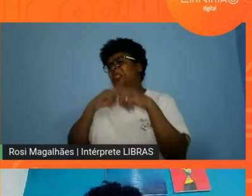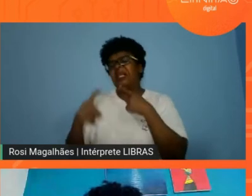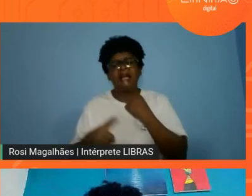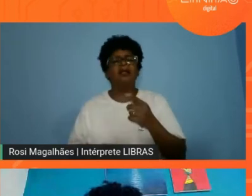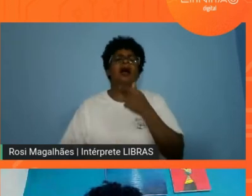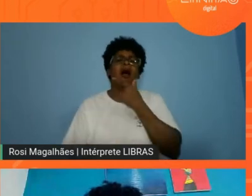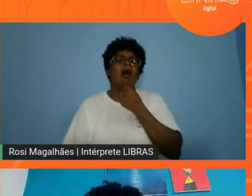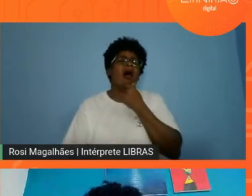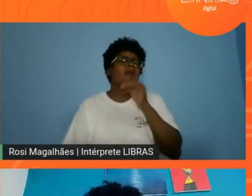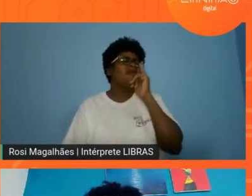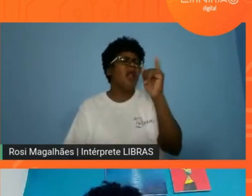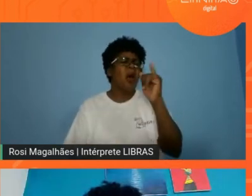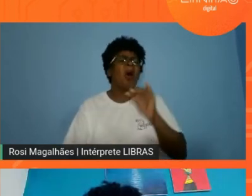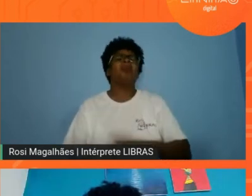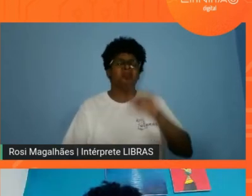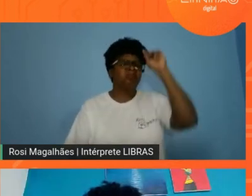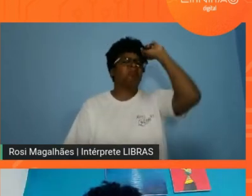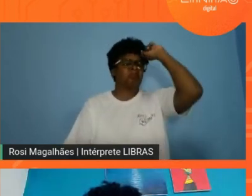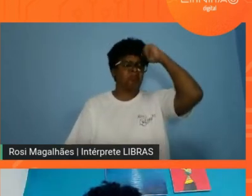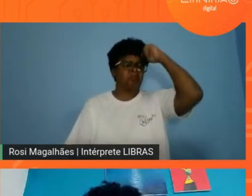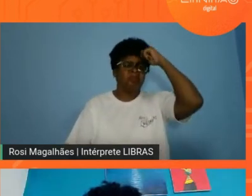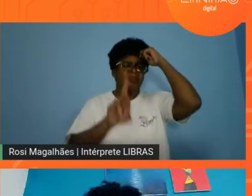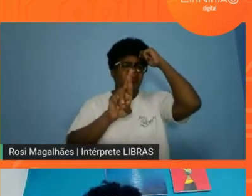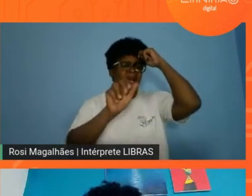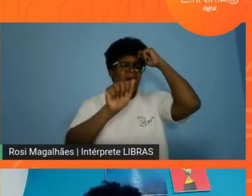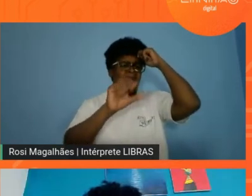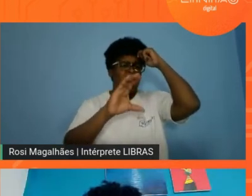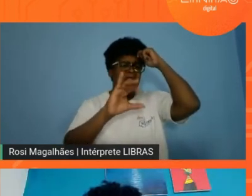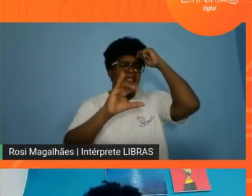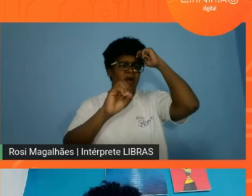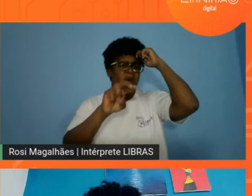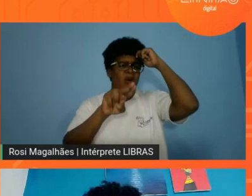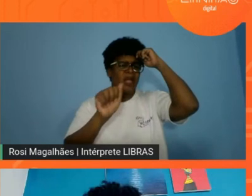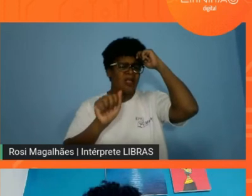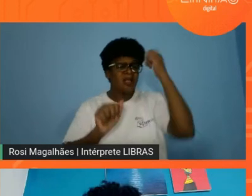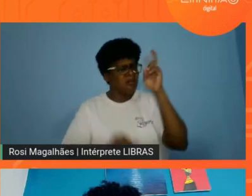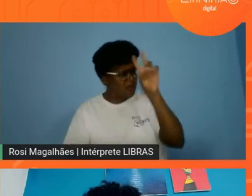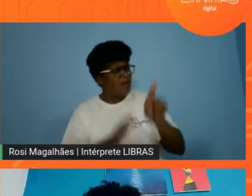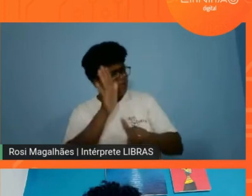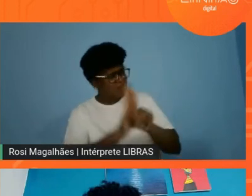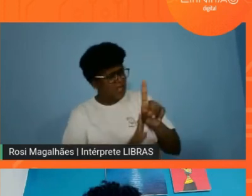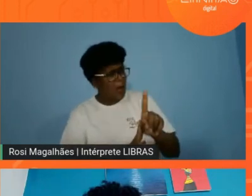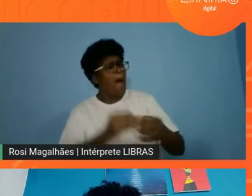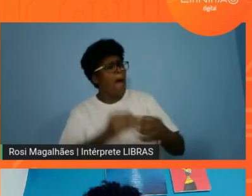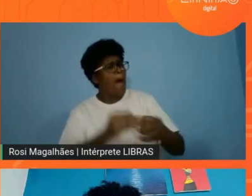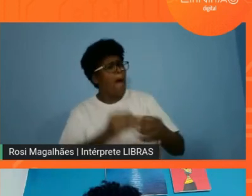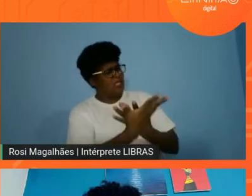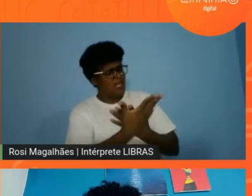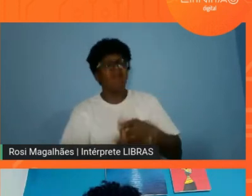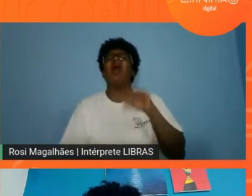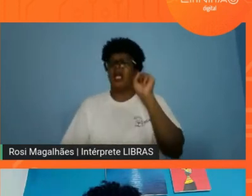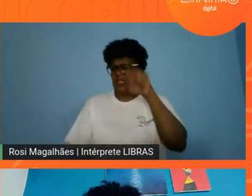Negro Drama, dos Racionais. Aí os meninos perguntaram, senhor, isso é poesia? Eles disseram, sim, então nós